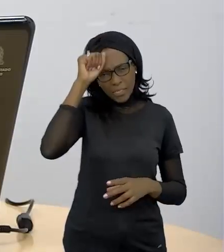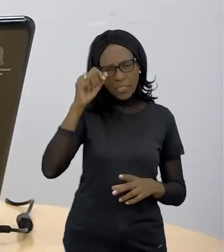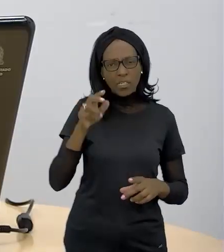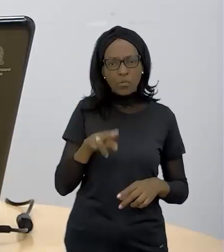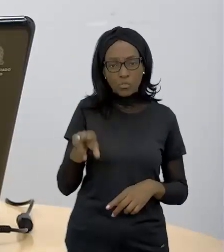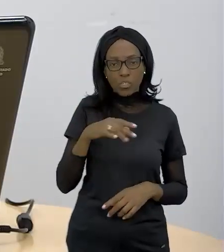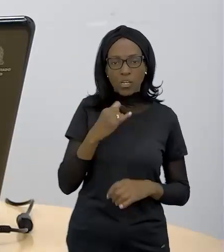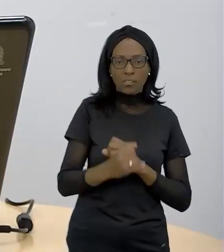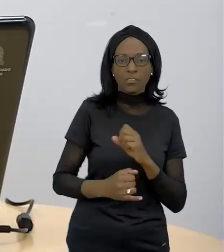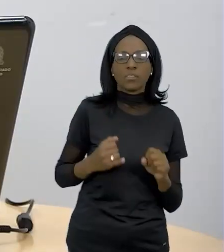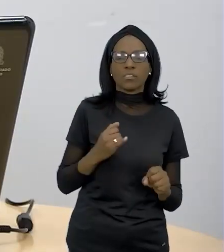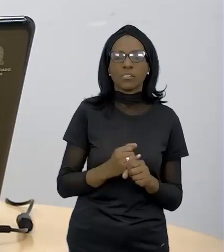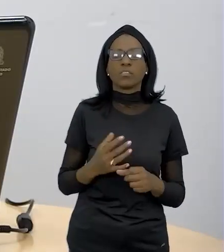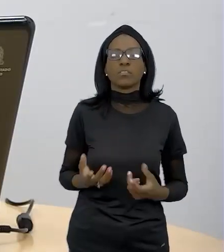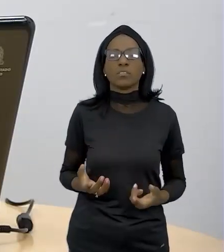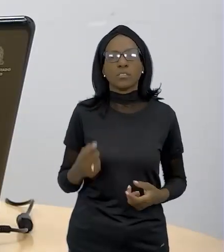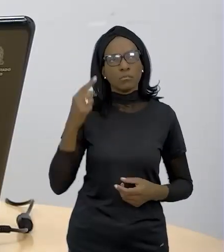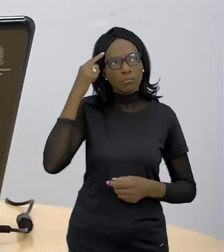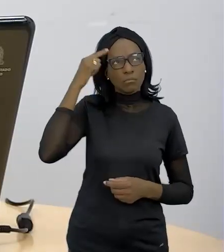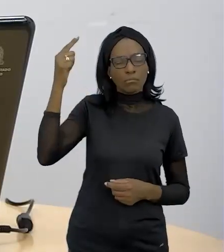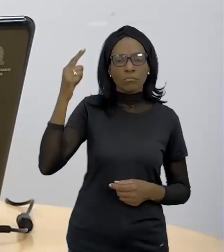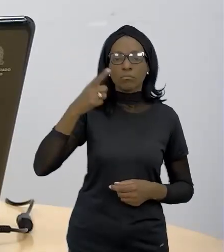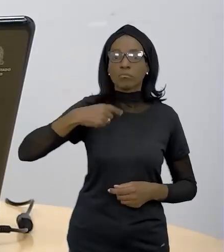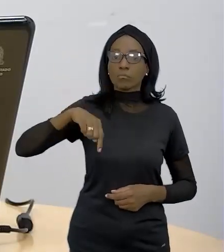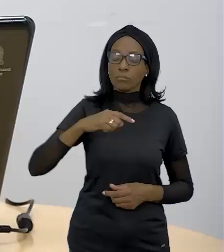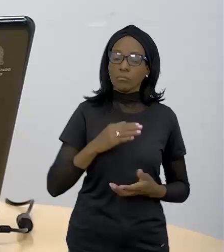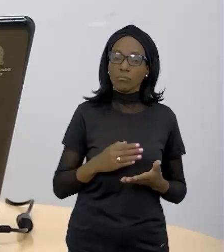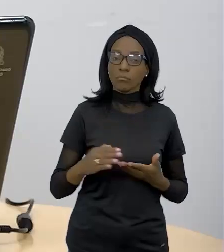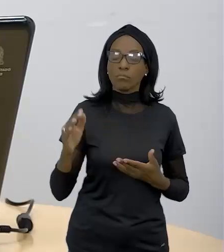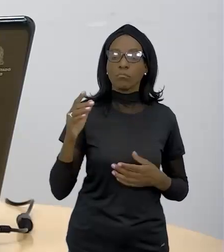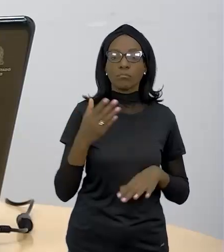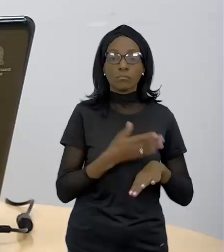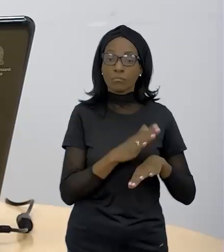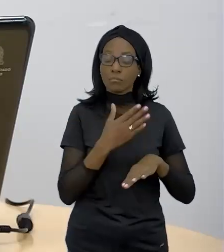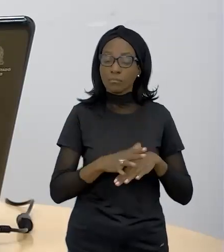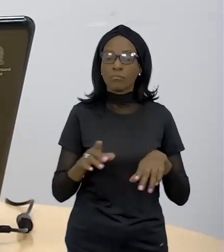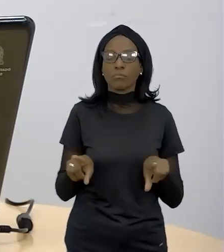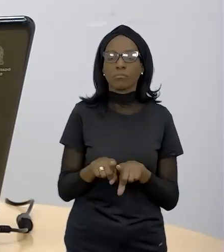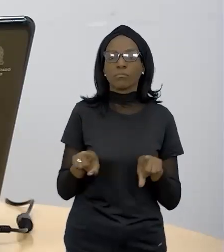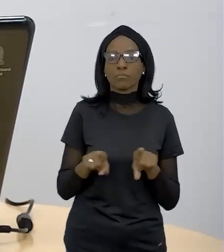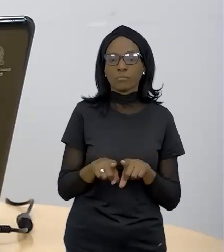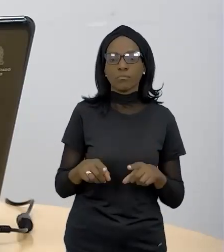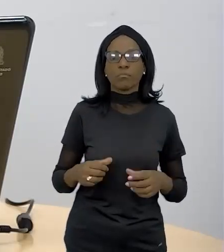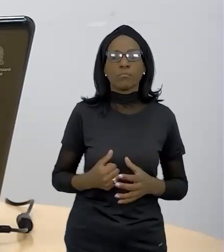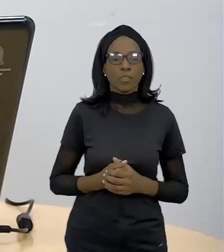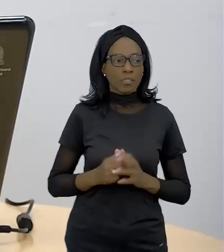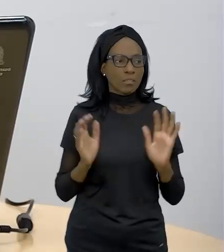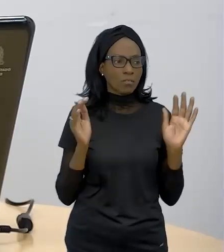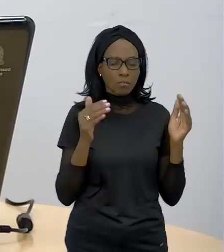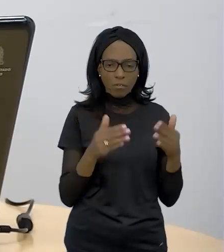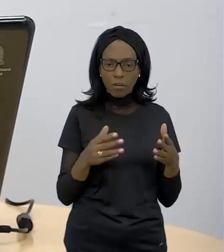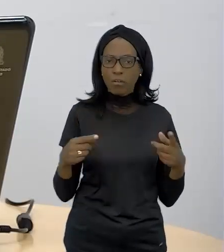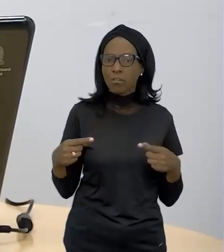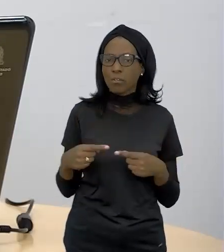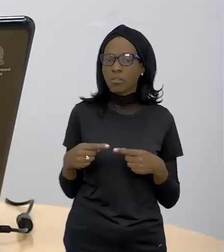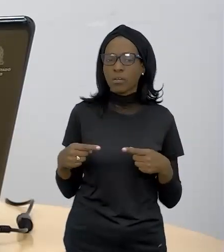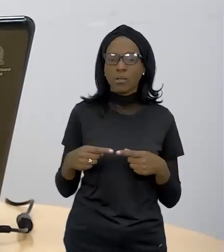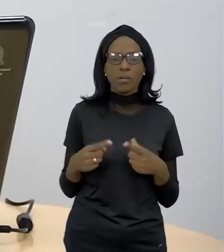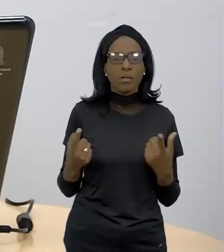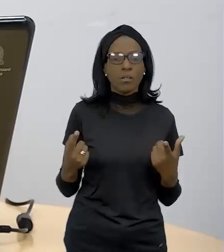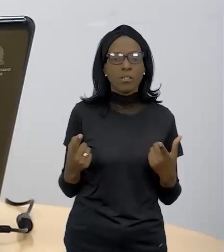E pensando nisso, né, a gente começar a desenvolver essa característica, que é uma característica